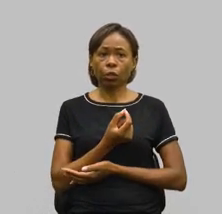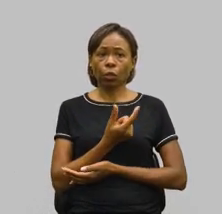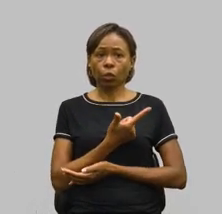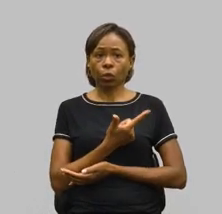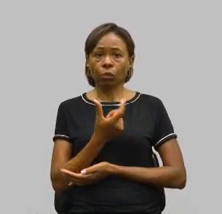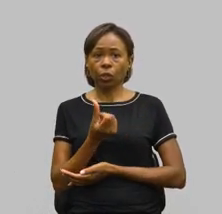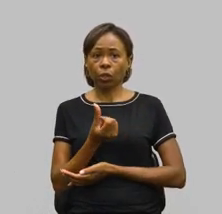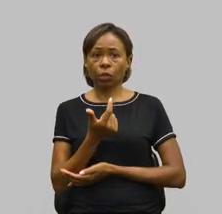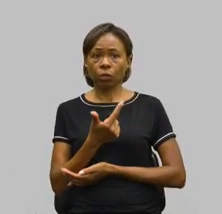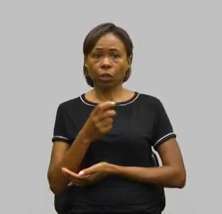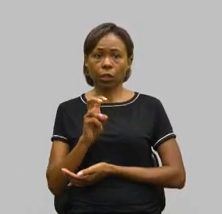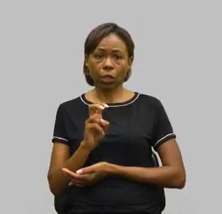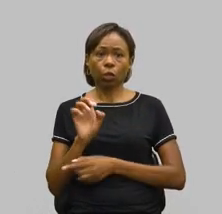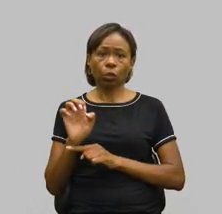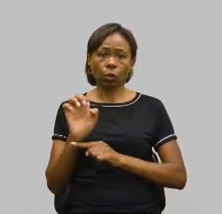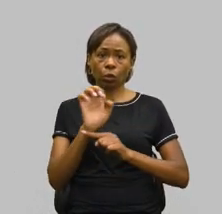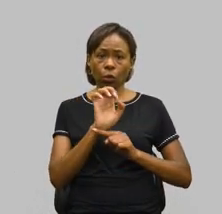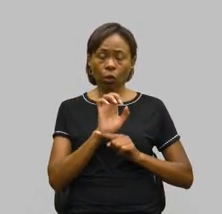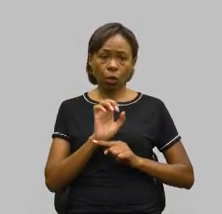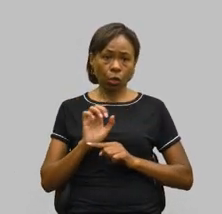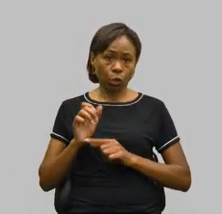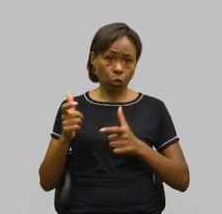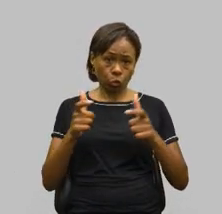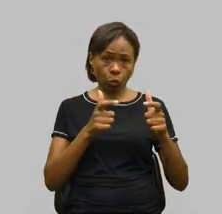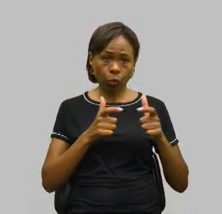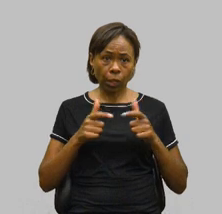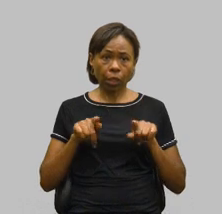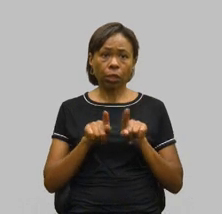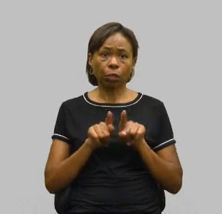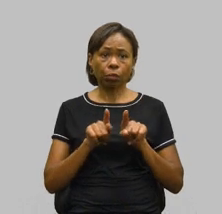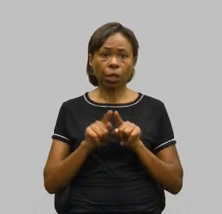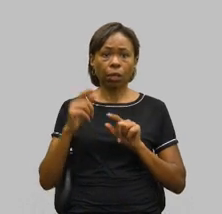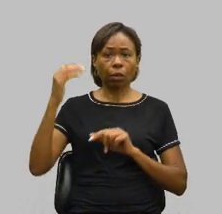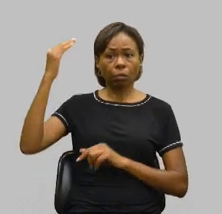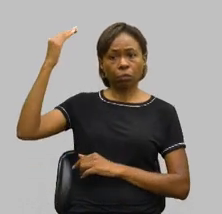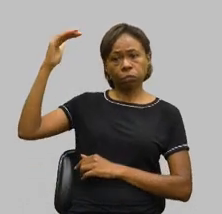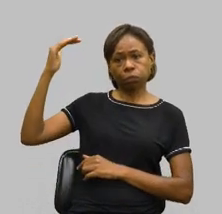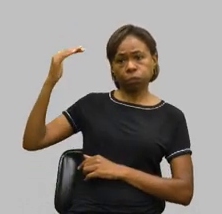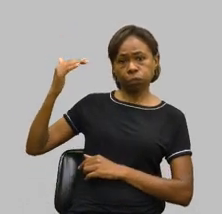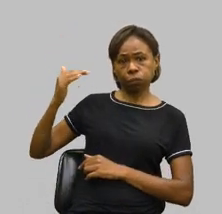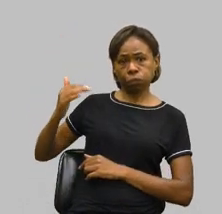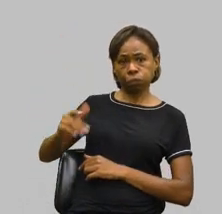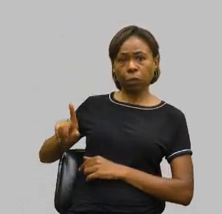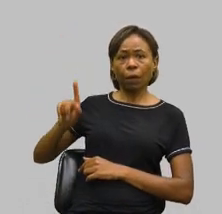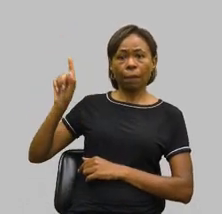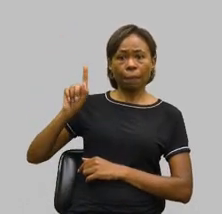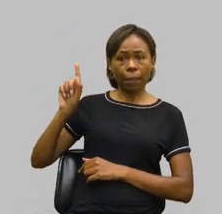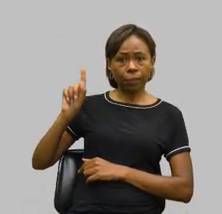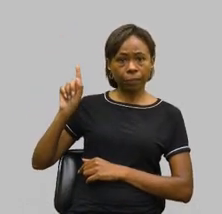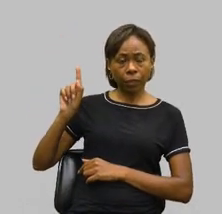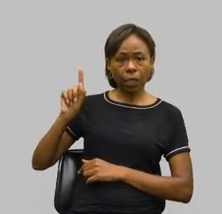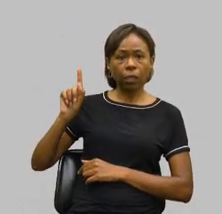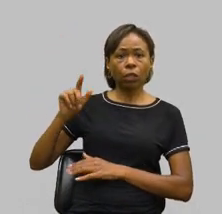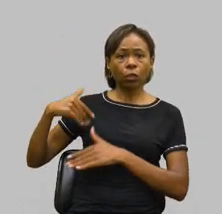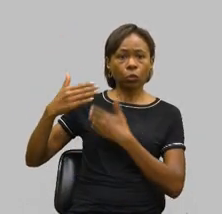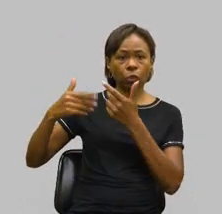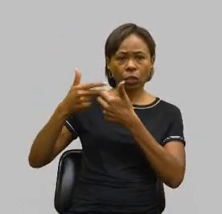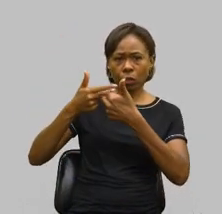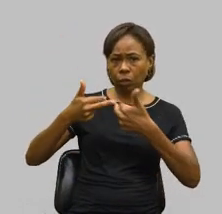os anos cima 10.800 usuários no sistema 2776 ações de promoção e